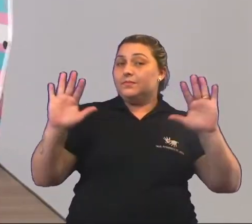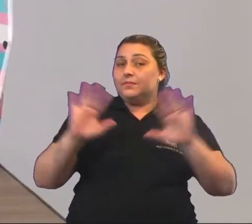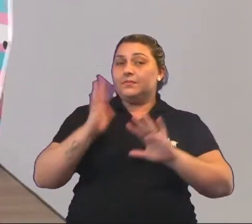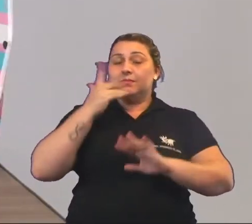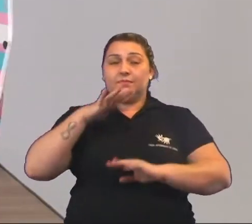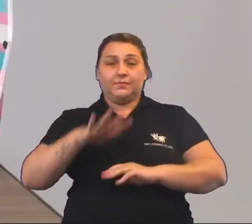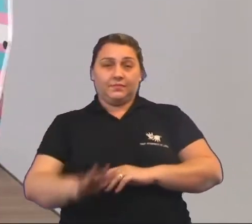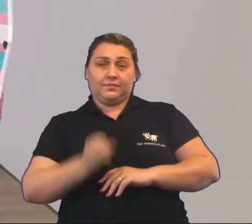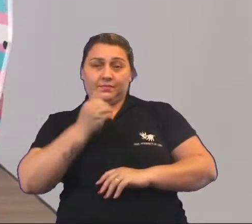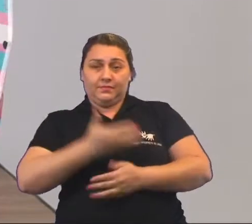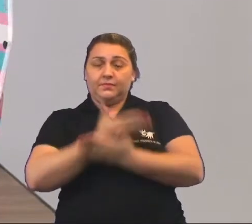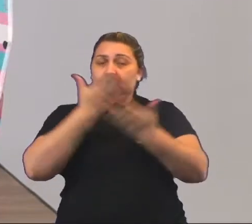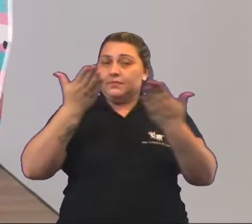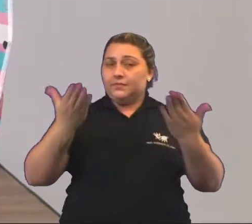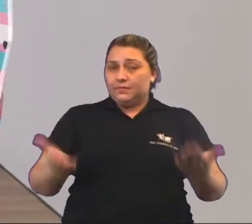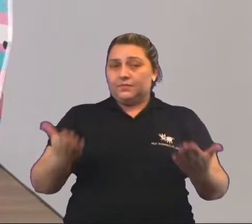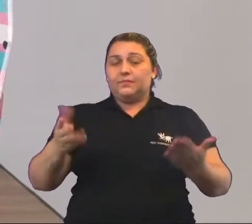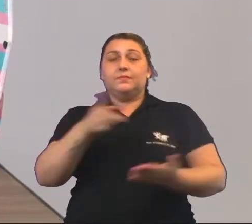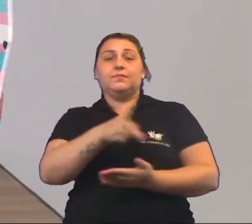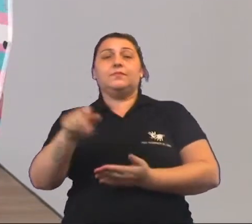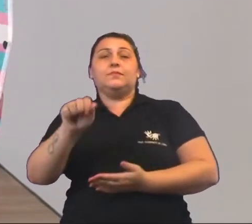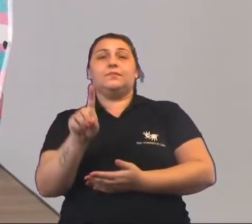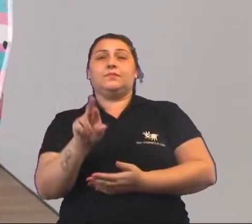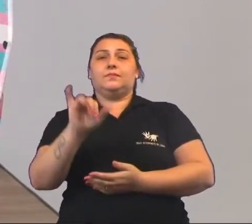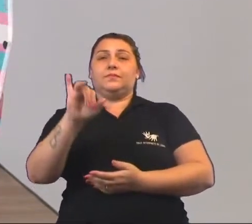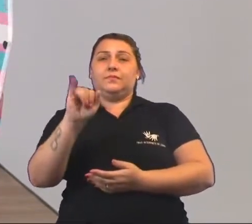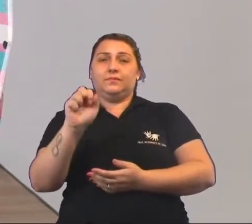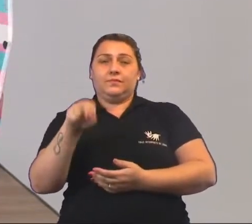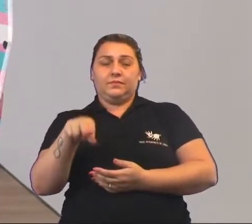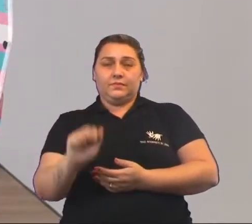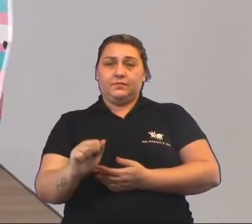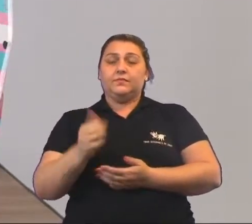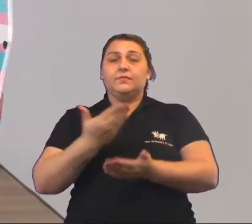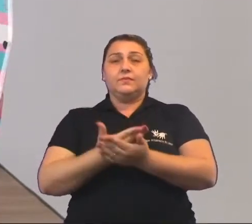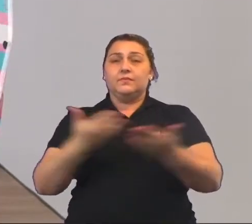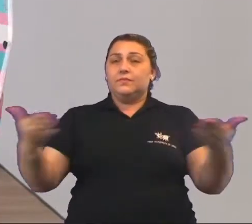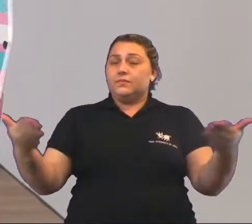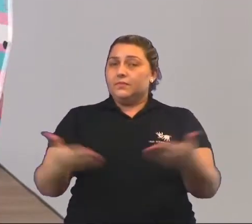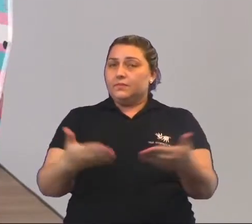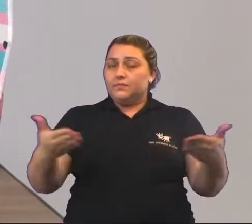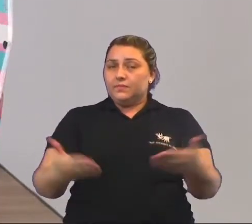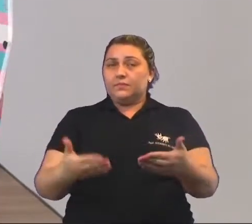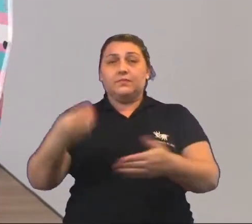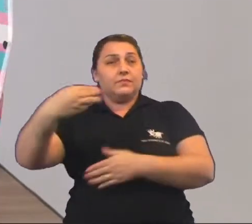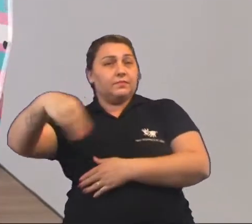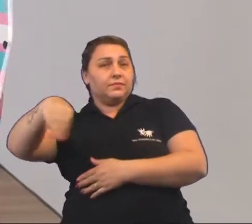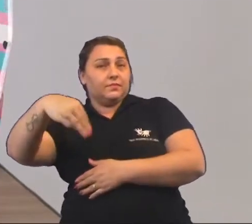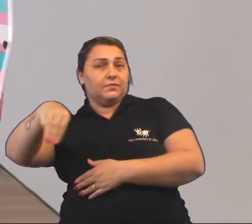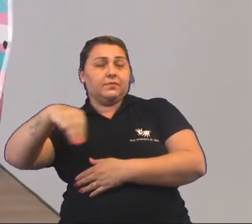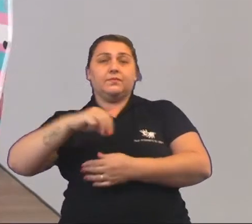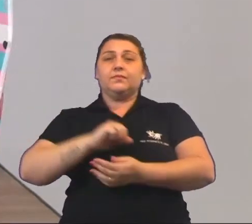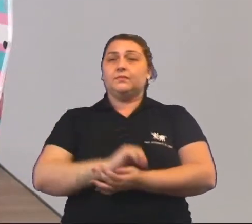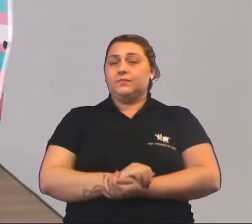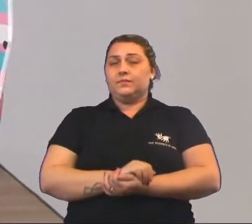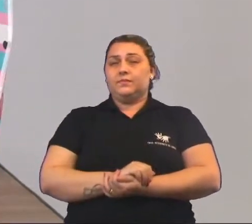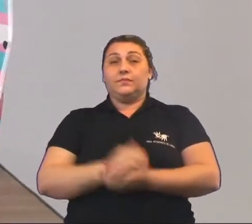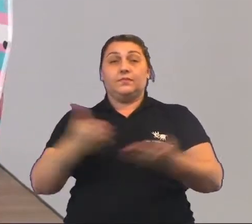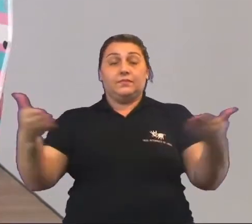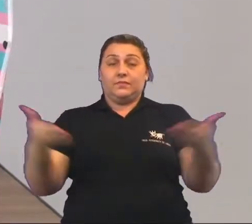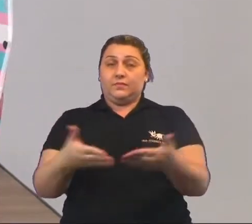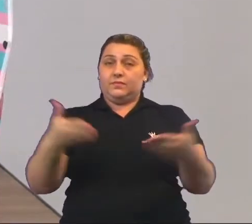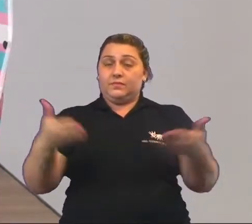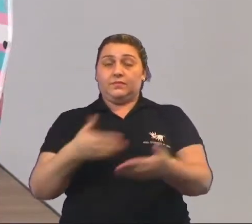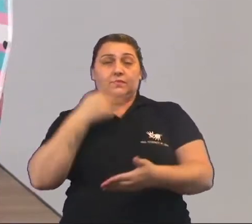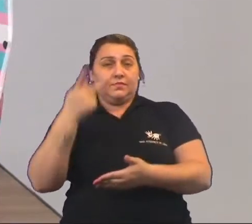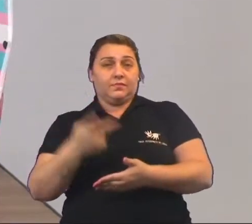Olá, crianças! Tudo bem com vocês? Sou a professora Adriana. Nossa aula de hoje será em matemática e hoje nós